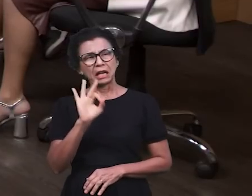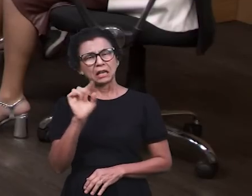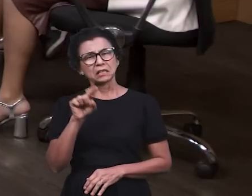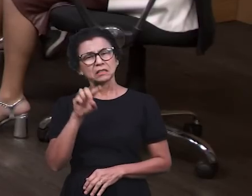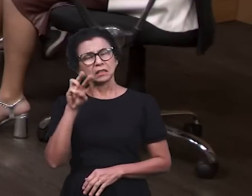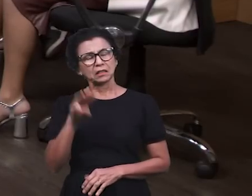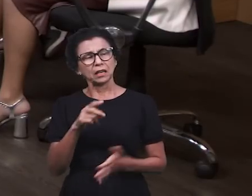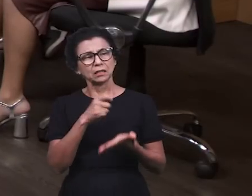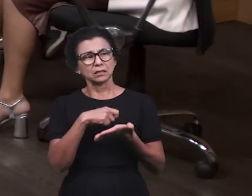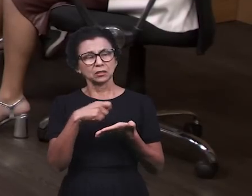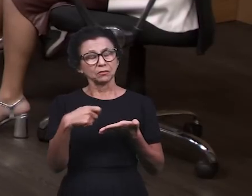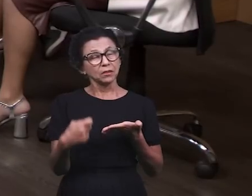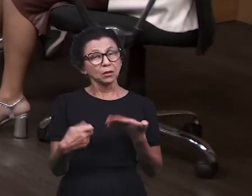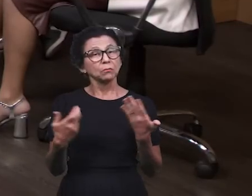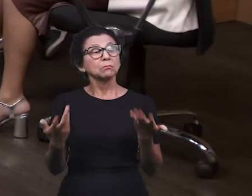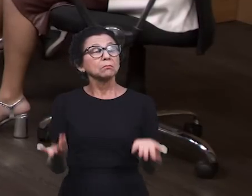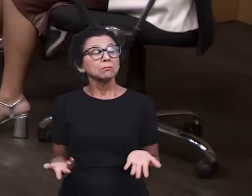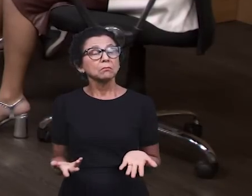Boa pergunta.